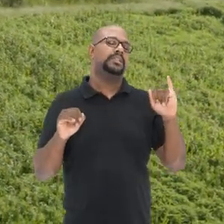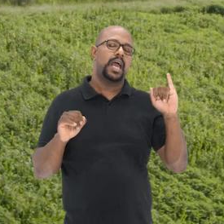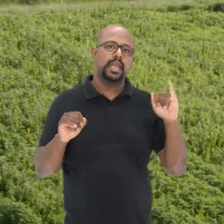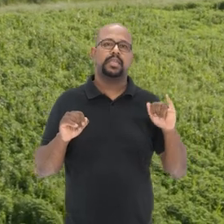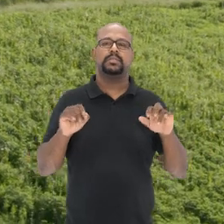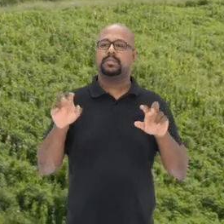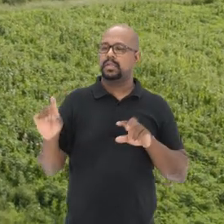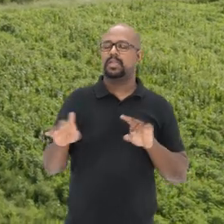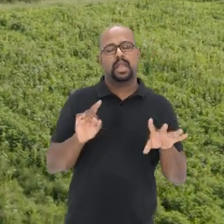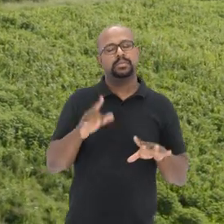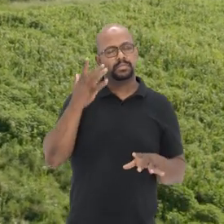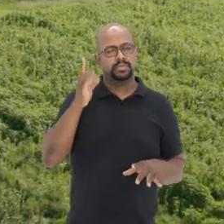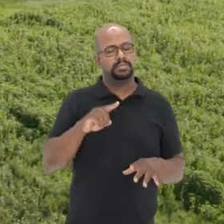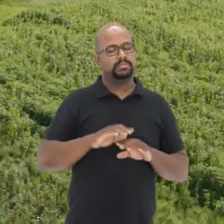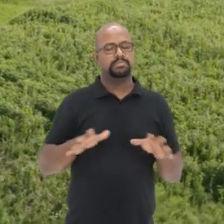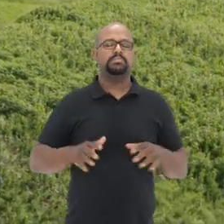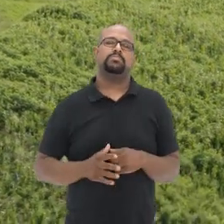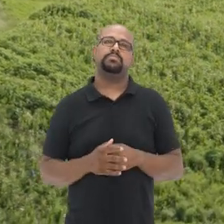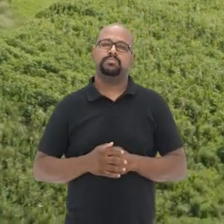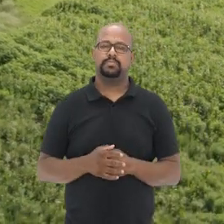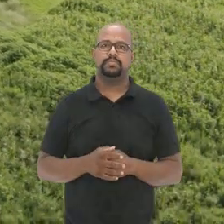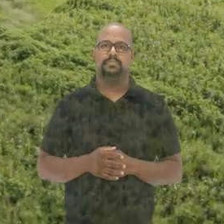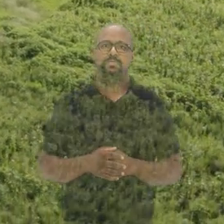isso ajuda bastante.